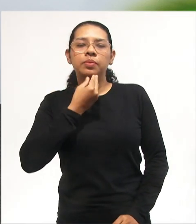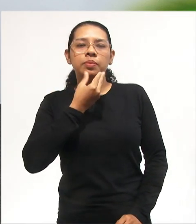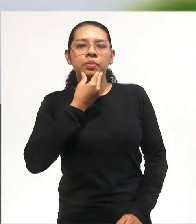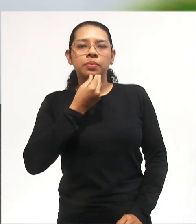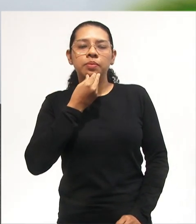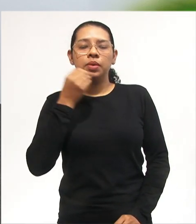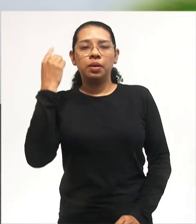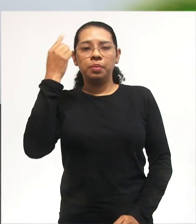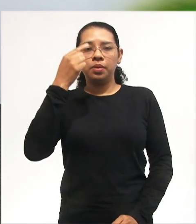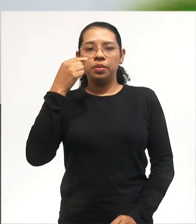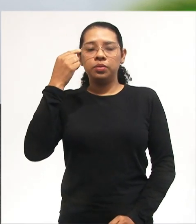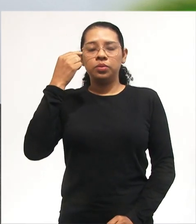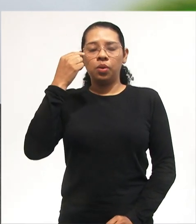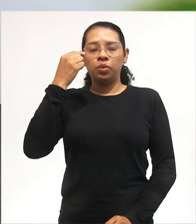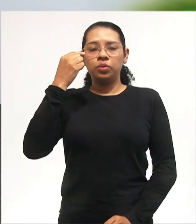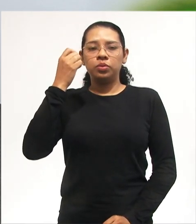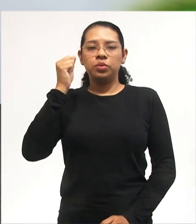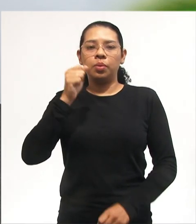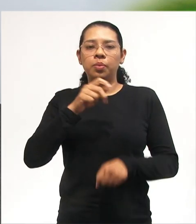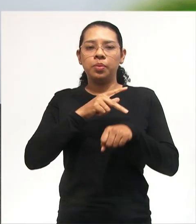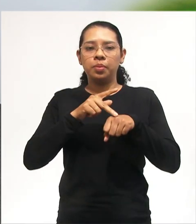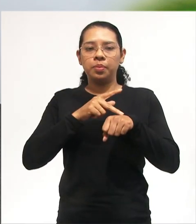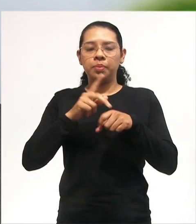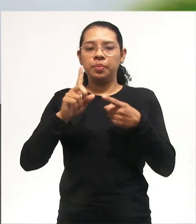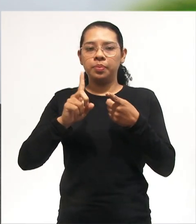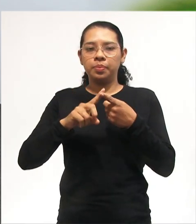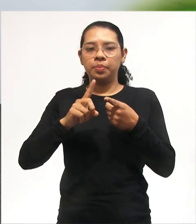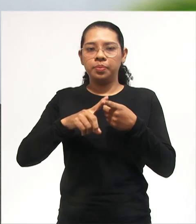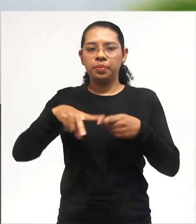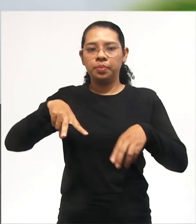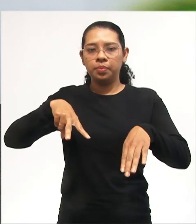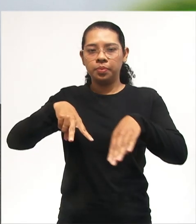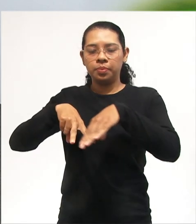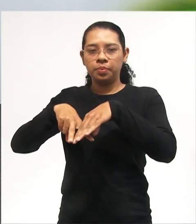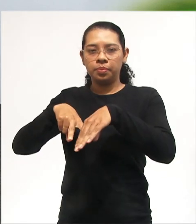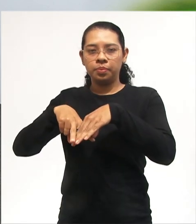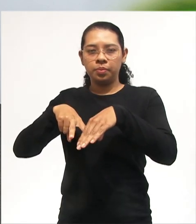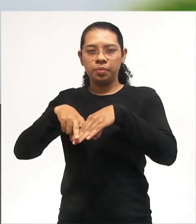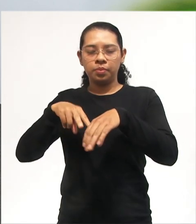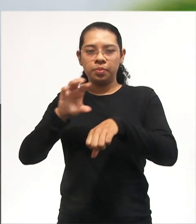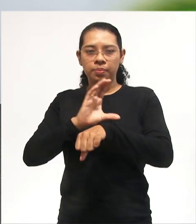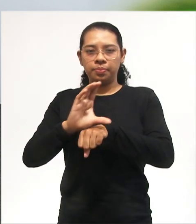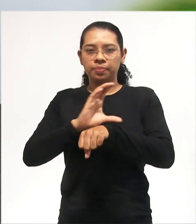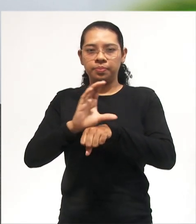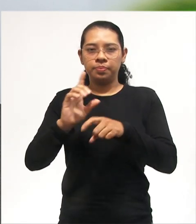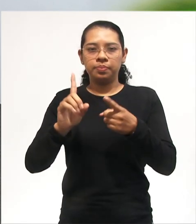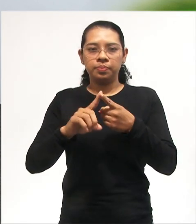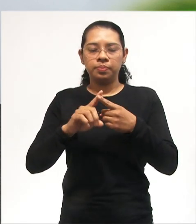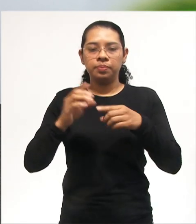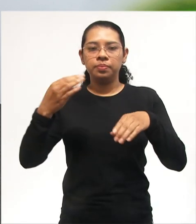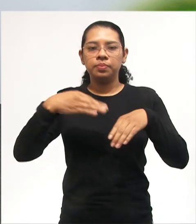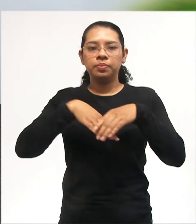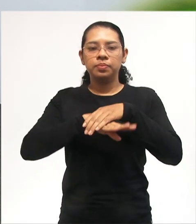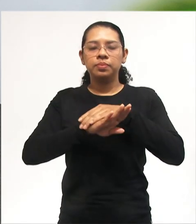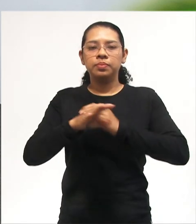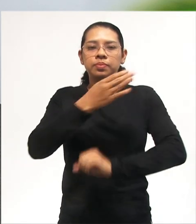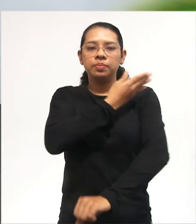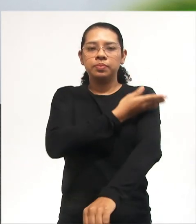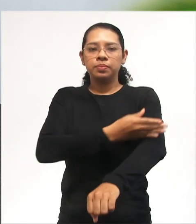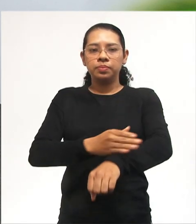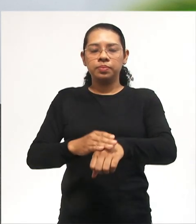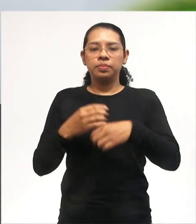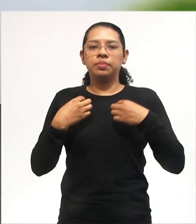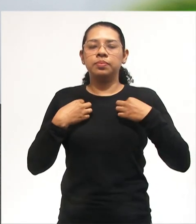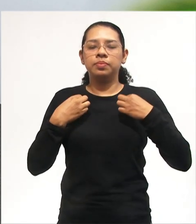raspada. Estou trajando nesse momento uma calça cinza, um tênis branco e uma camisa de manga longa na tonalidade azul